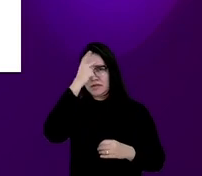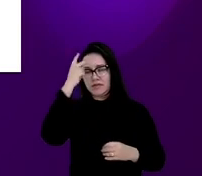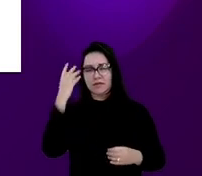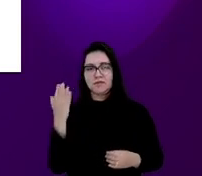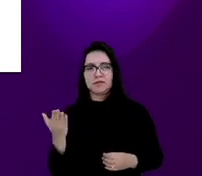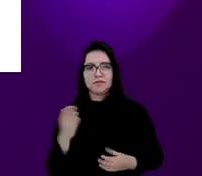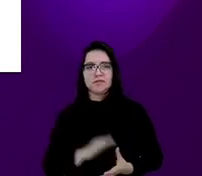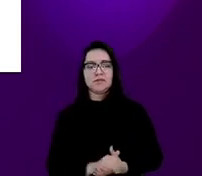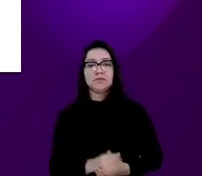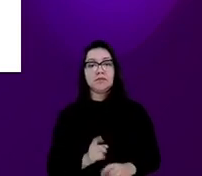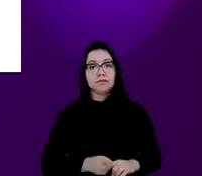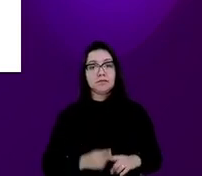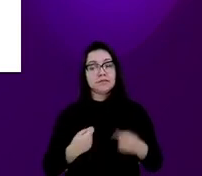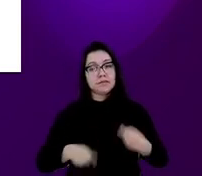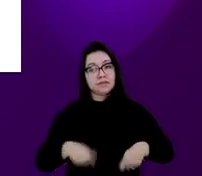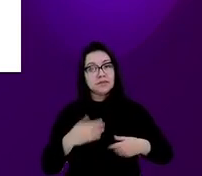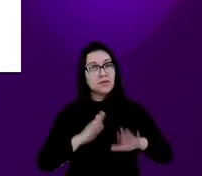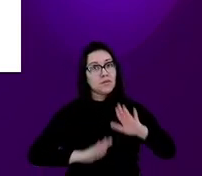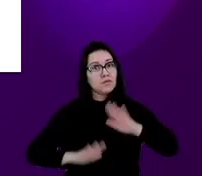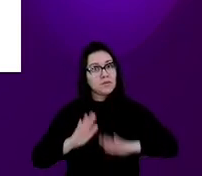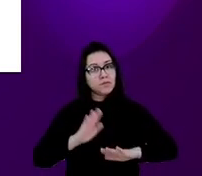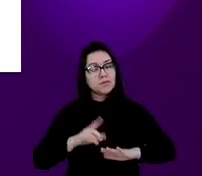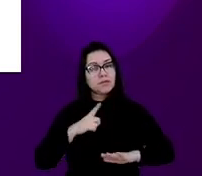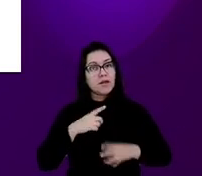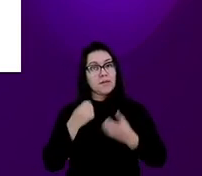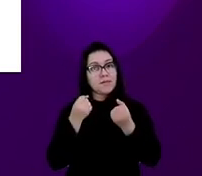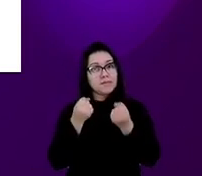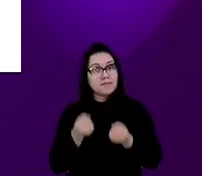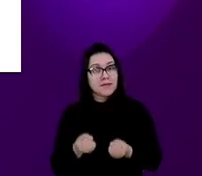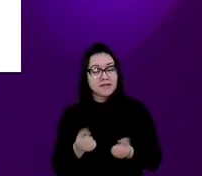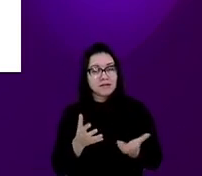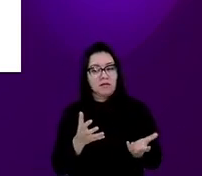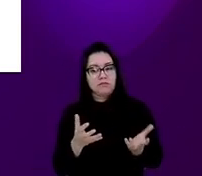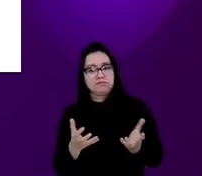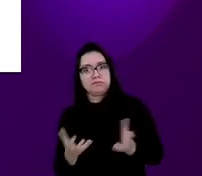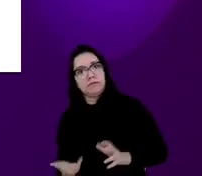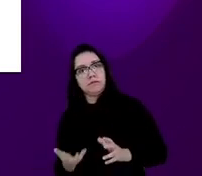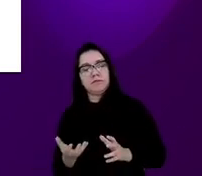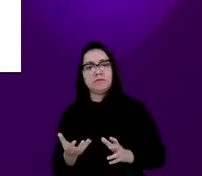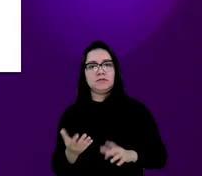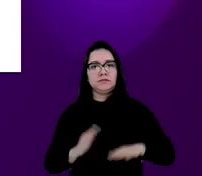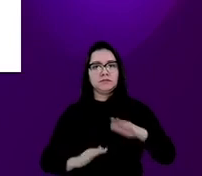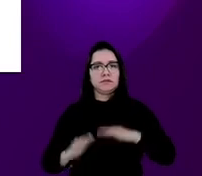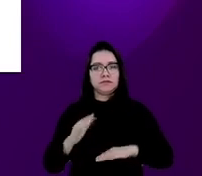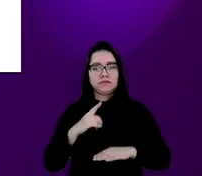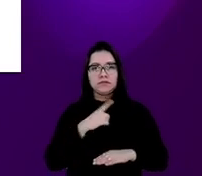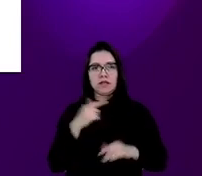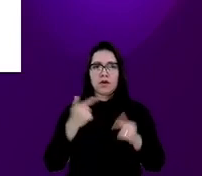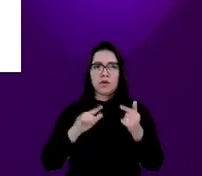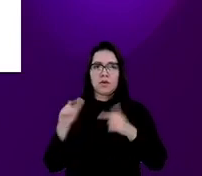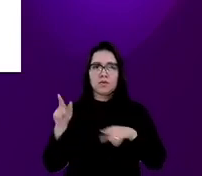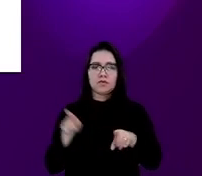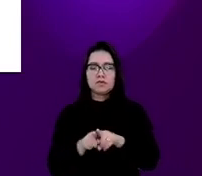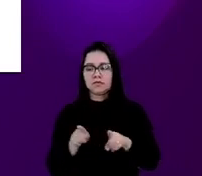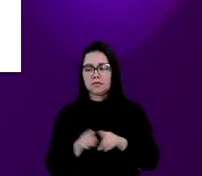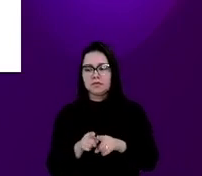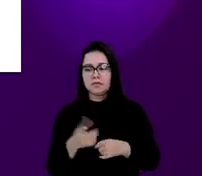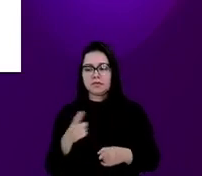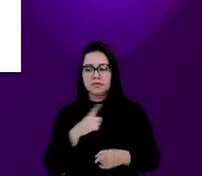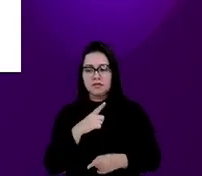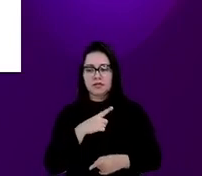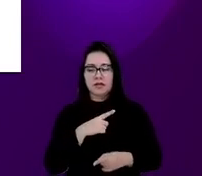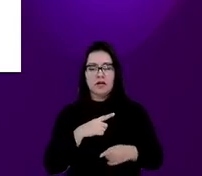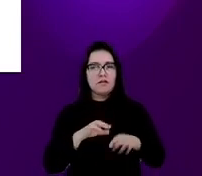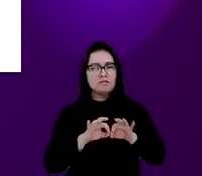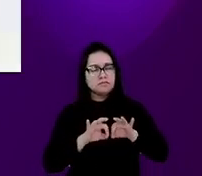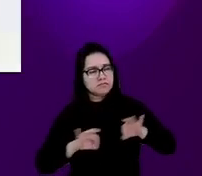a gente tem que tomar um cuidado danado pelo próprio peso da lesão, para não causar lesões de grandes vasos ou de estruturas nobres